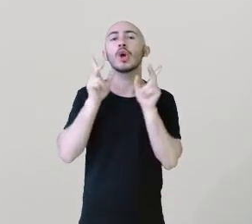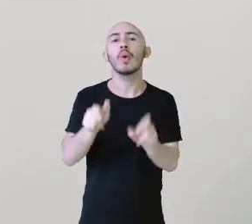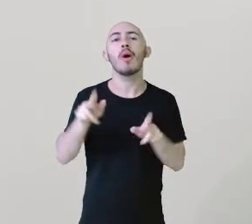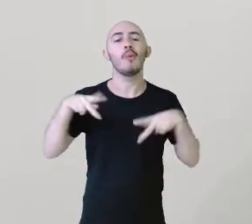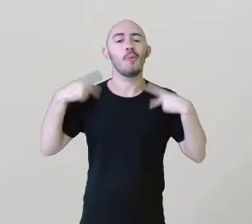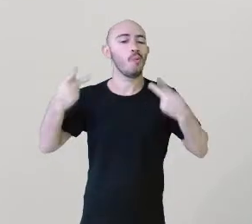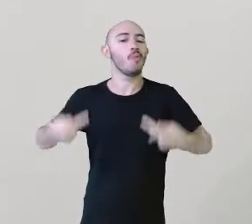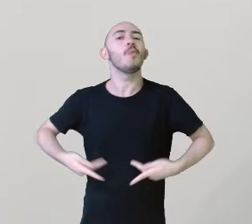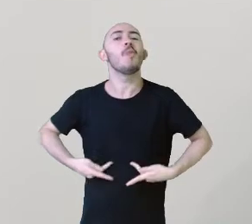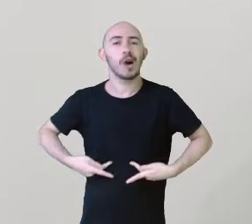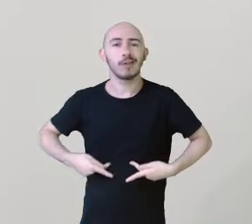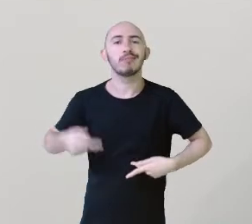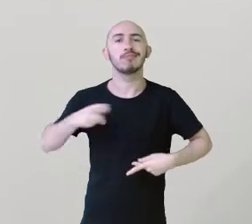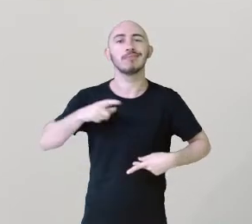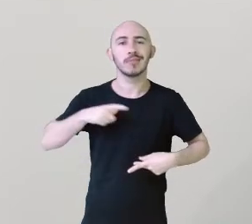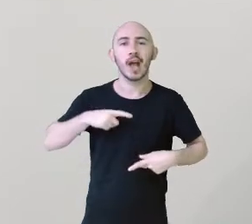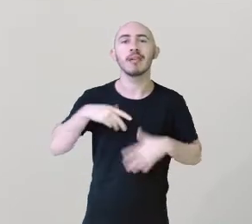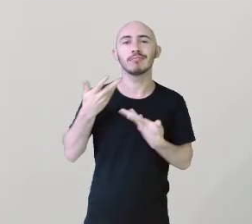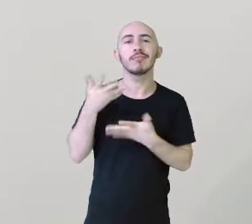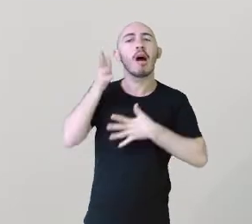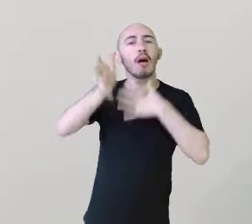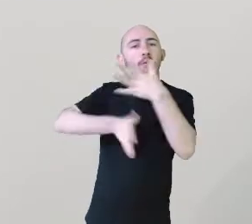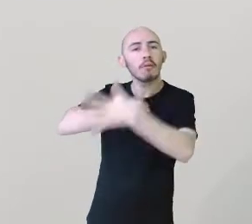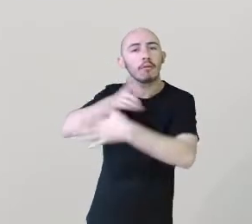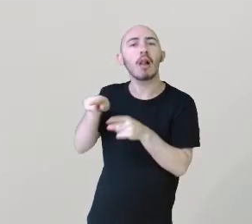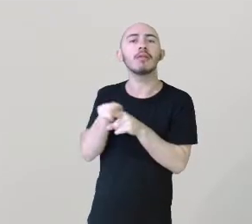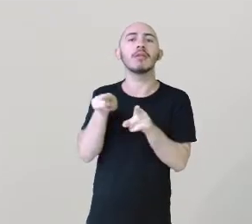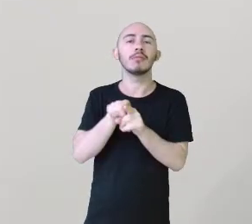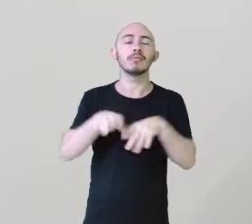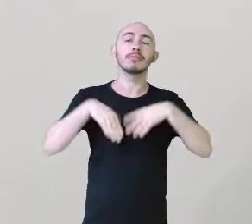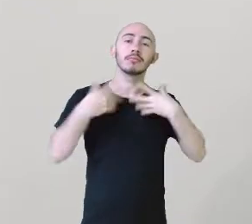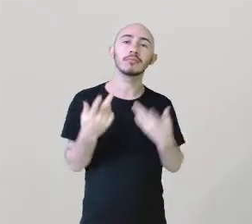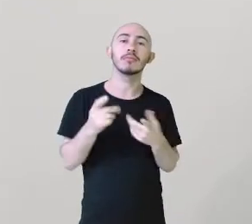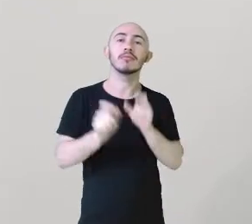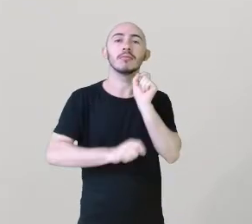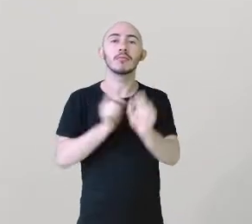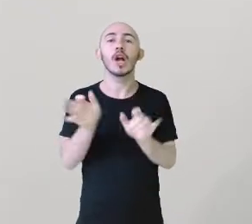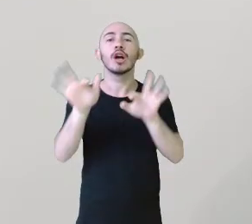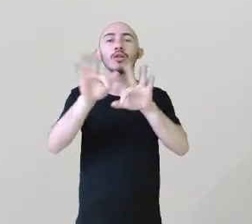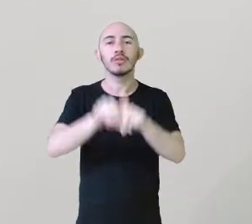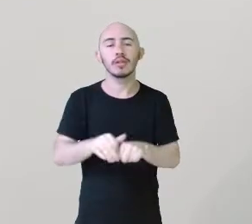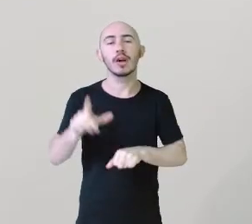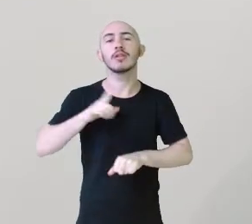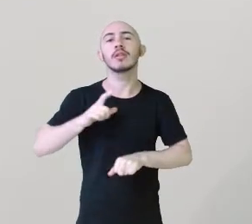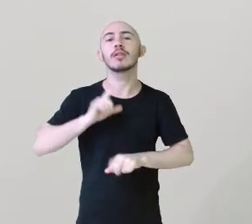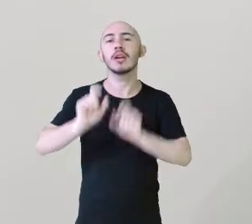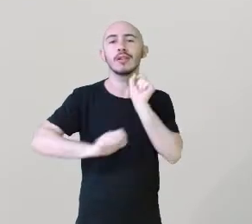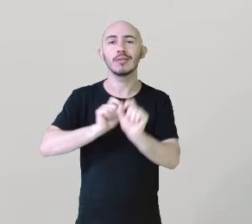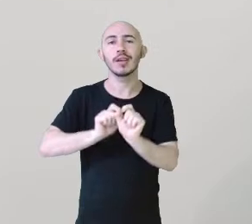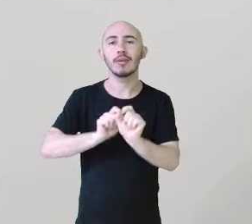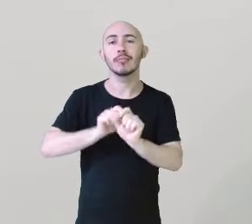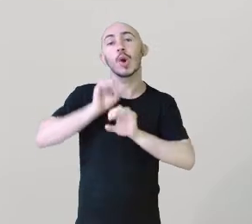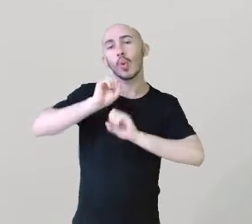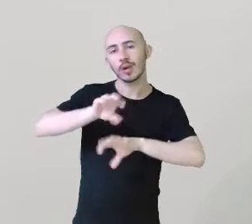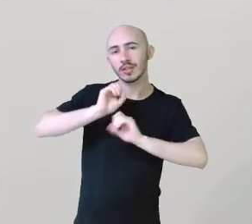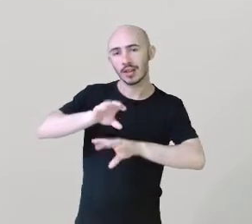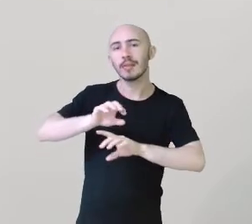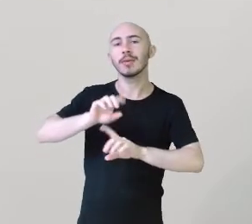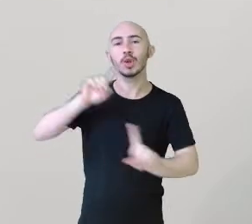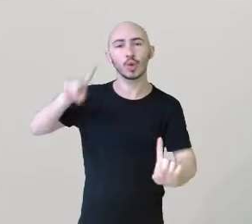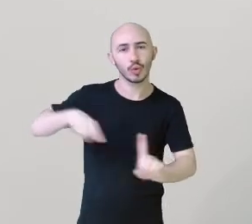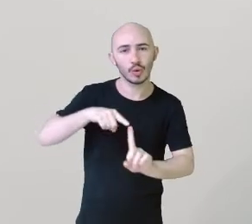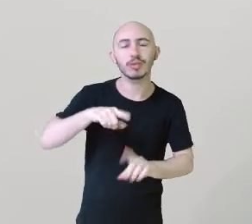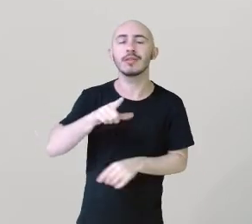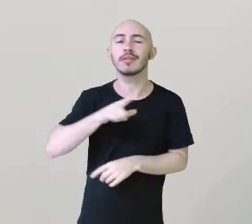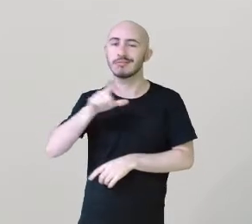eles reproduzem falas e sentimentos humanos. E também que no final sempre traz um ensinamento. E o ensinamento desta